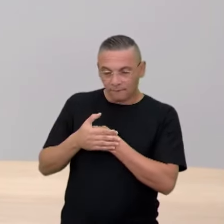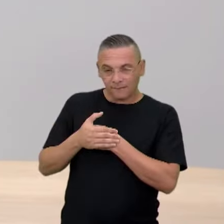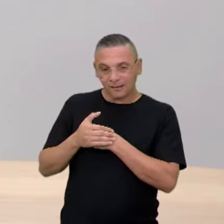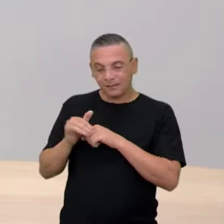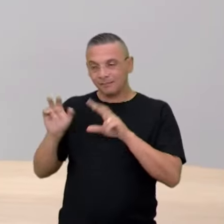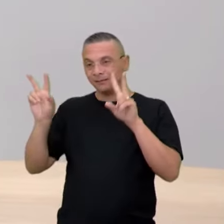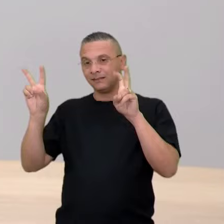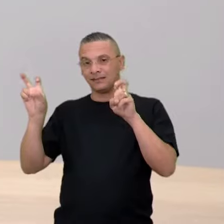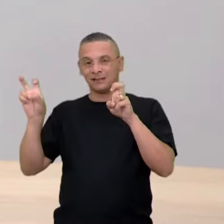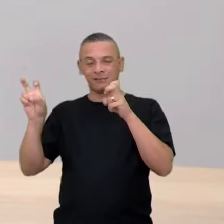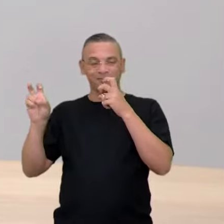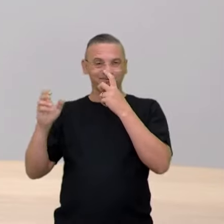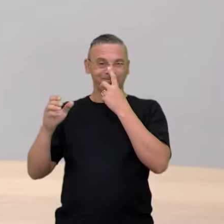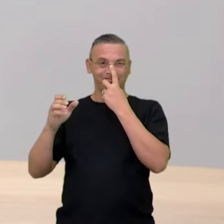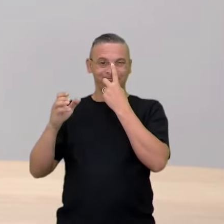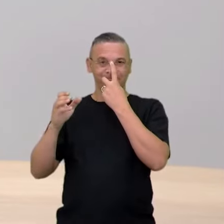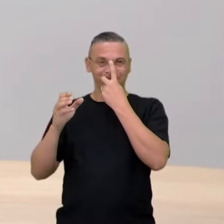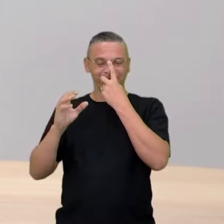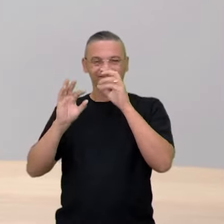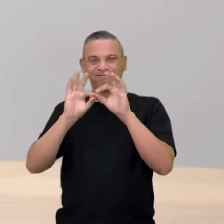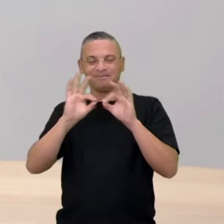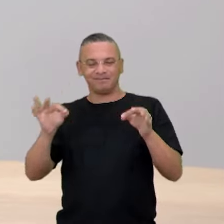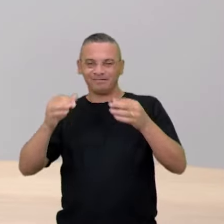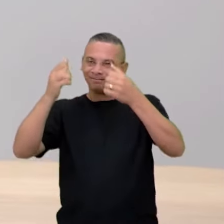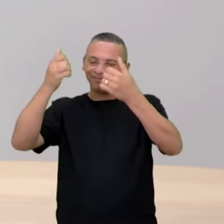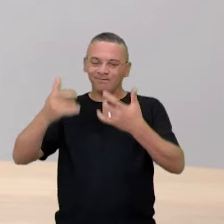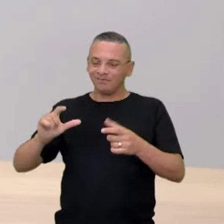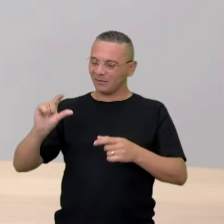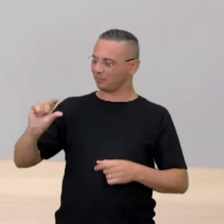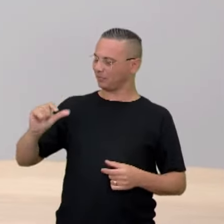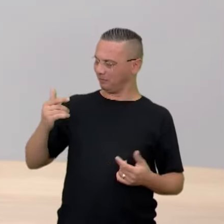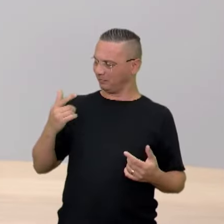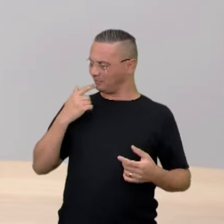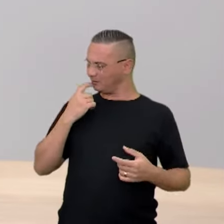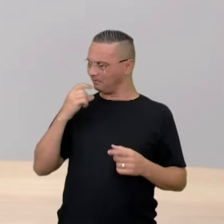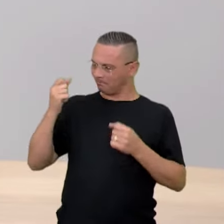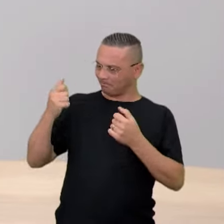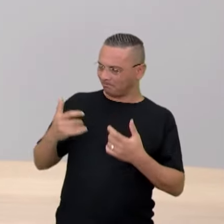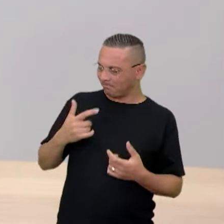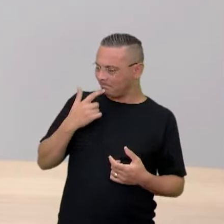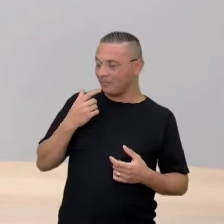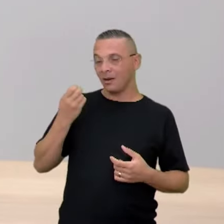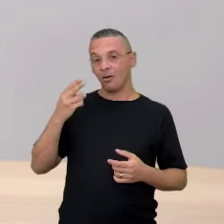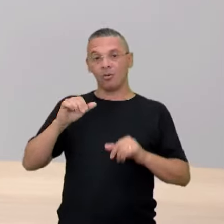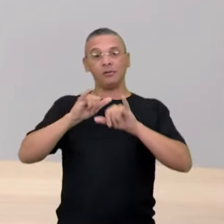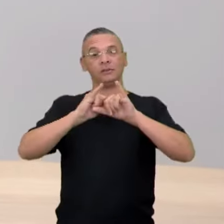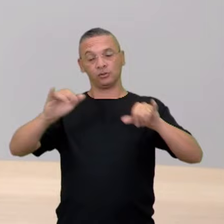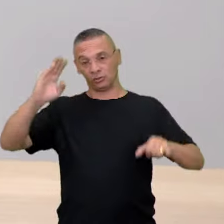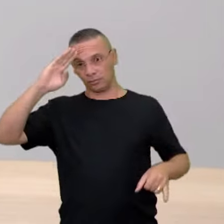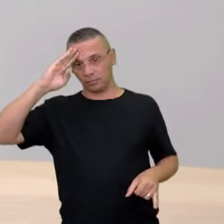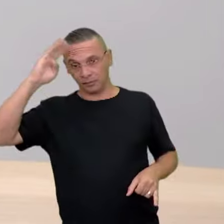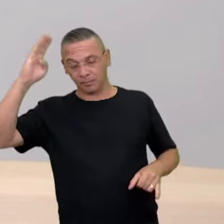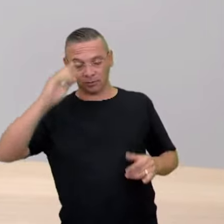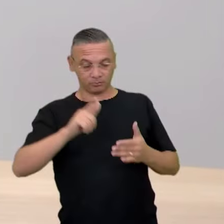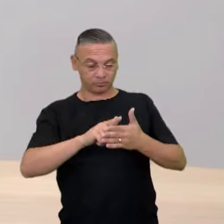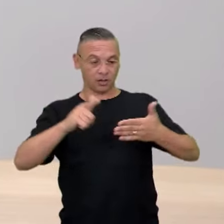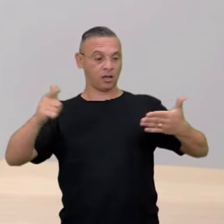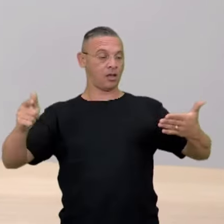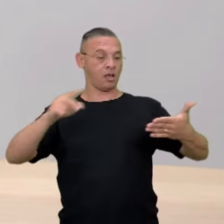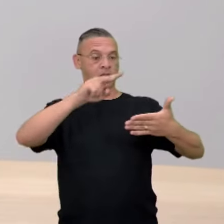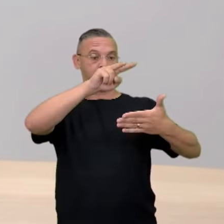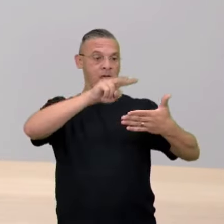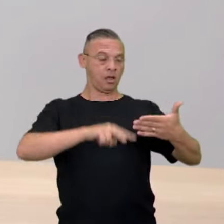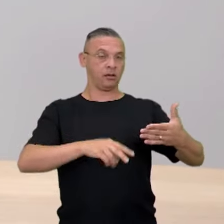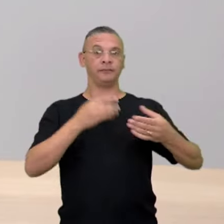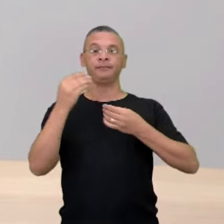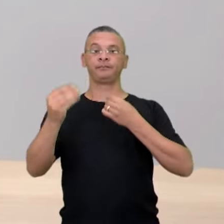uma manchete bem pequena, estava falando uma notinha quase, né? Ou assunto de manchete, assunto de primeira página, né?